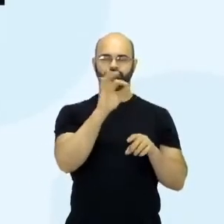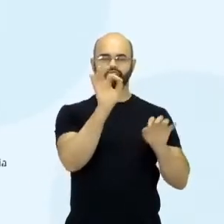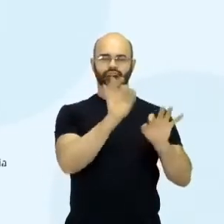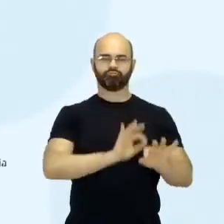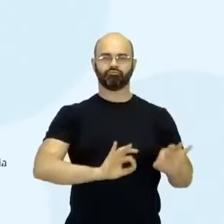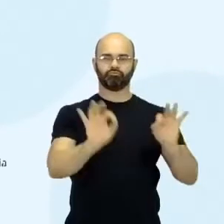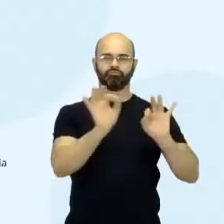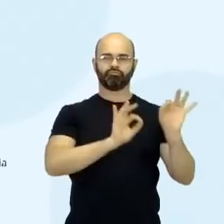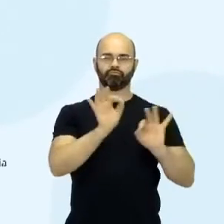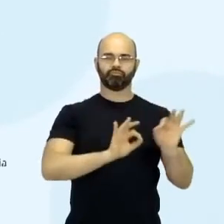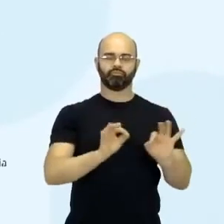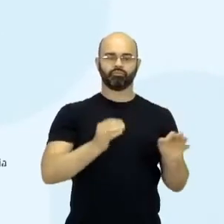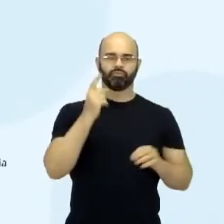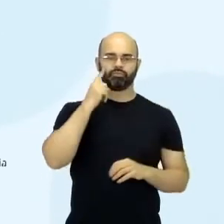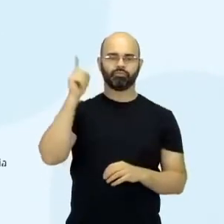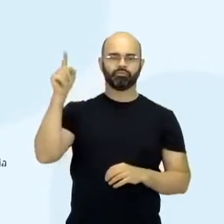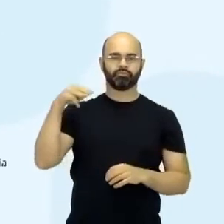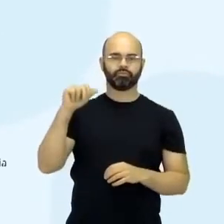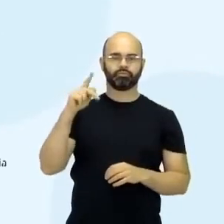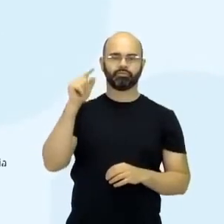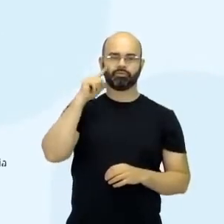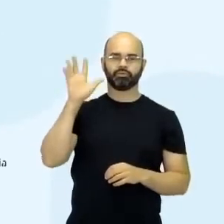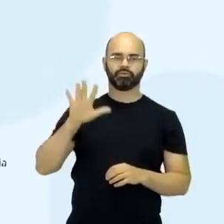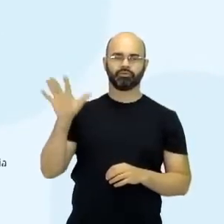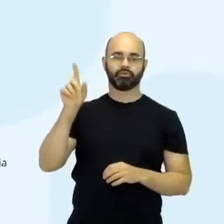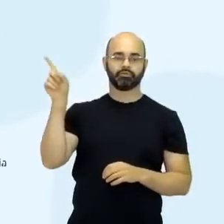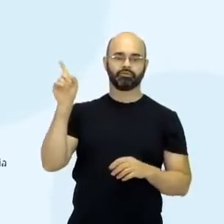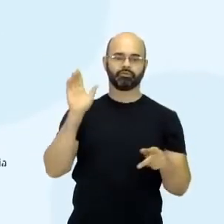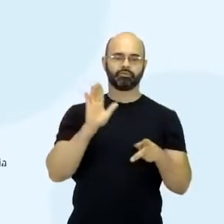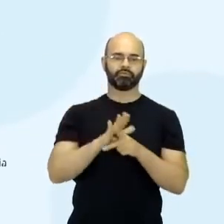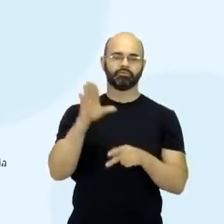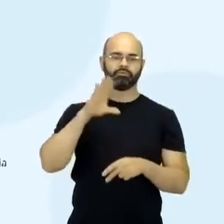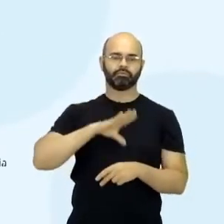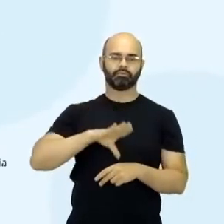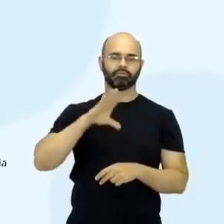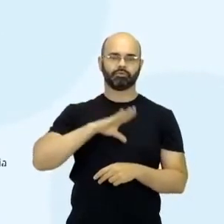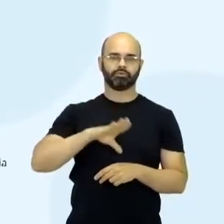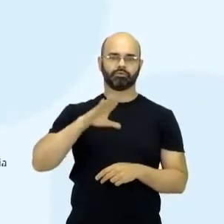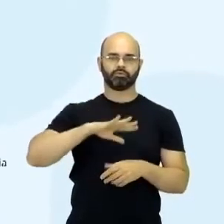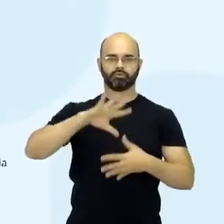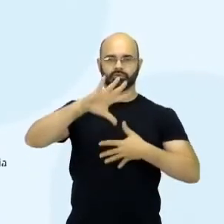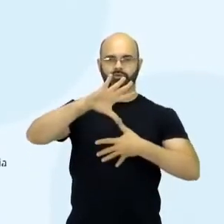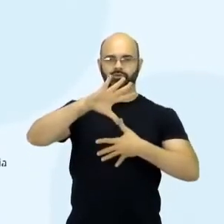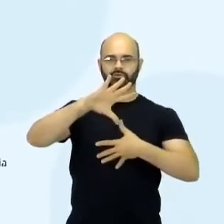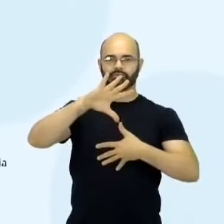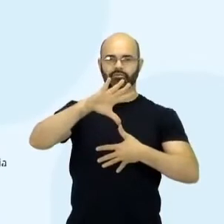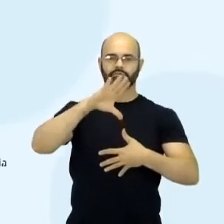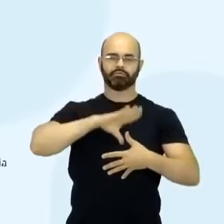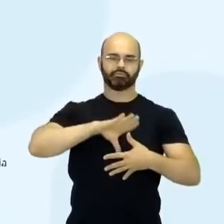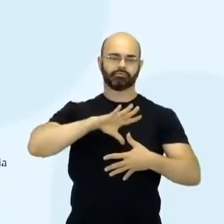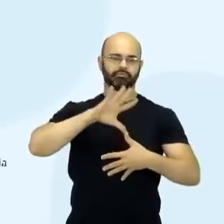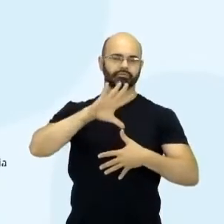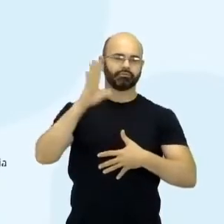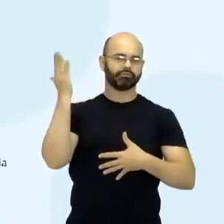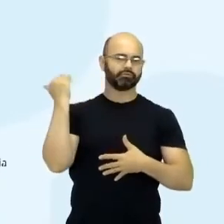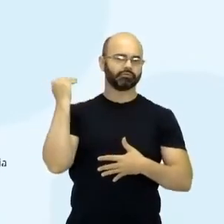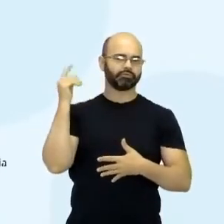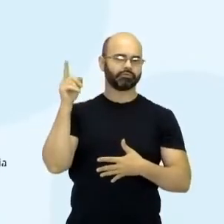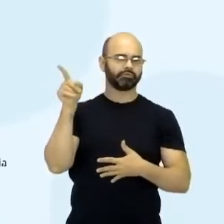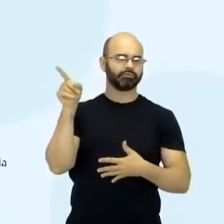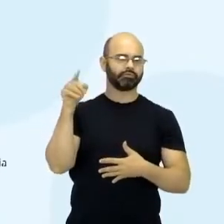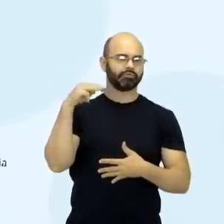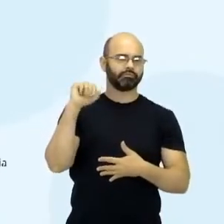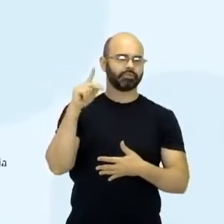última aula. Eu vou mostrar aqui o mapa lá. Território colonial português da América. Olha como a configuração